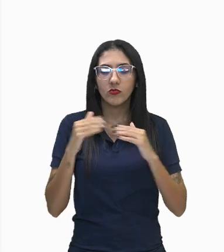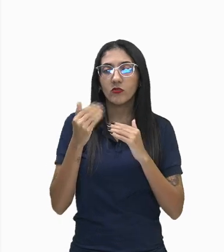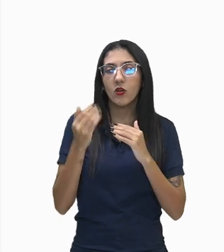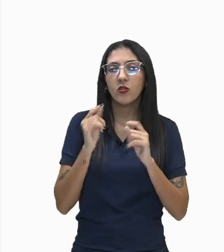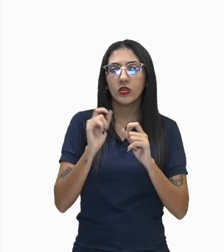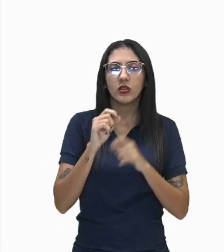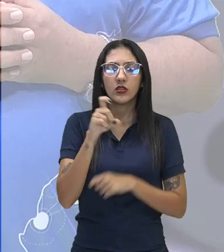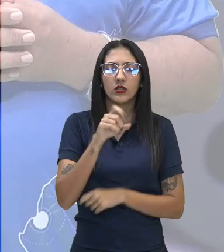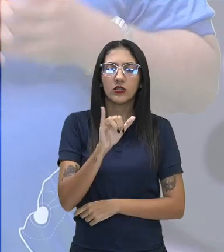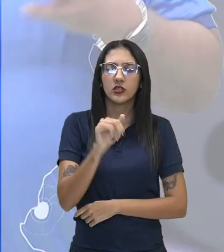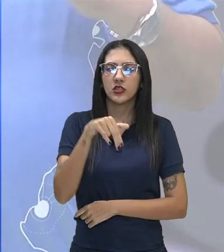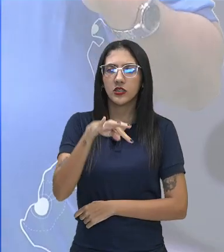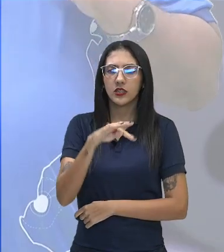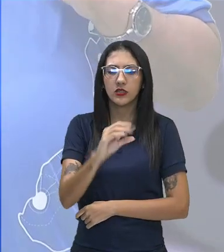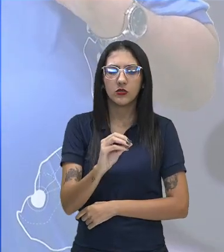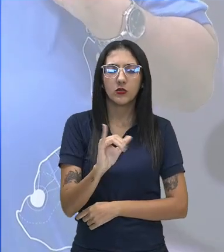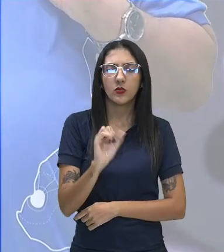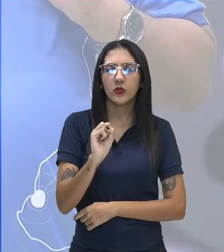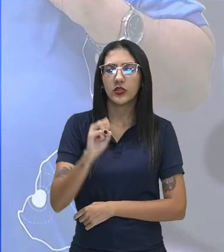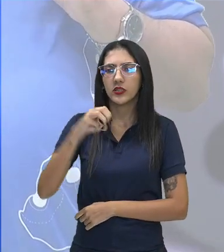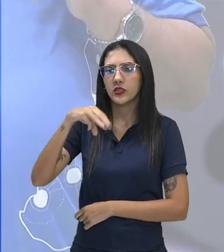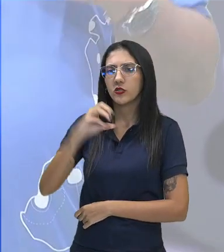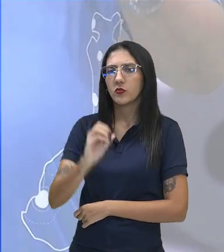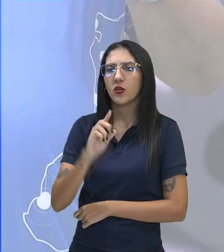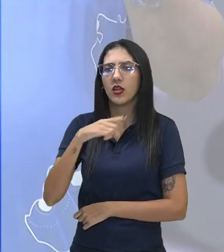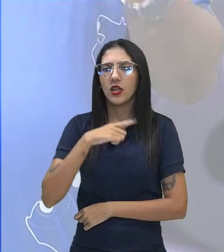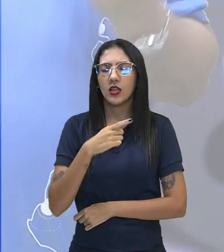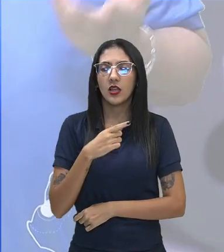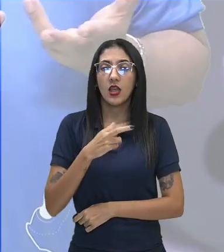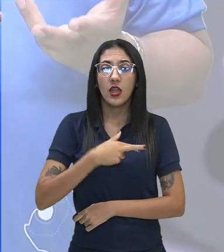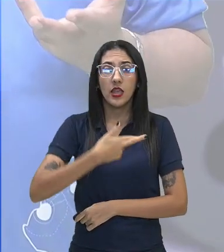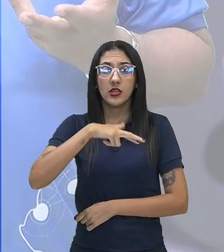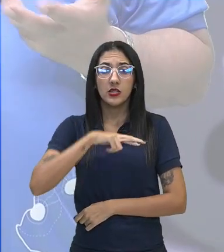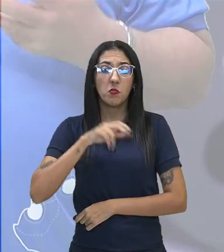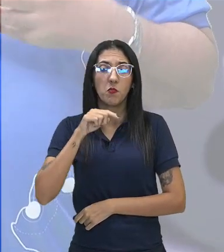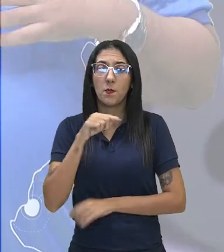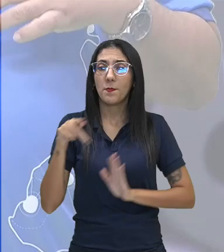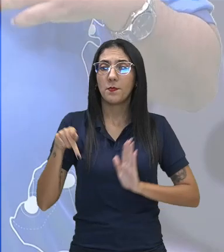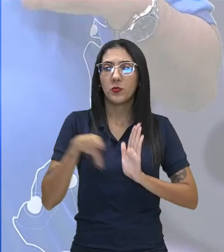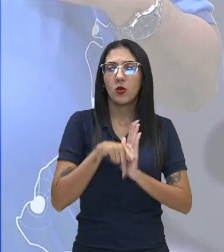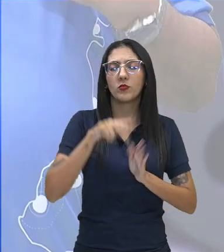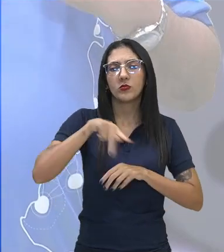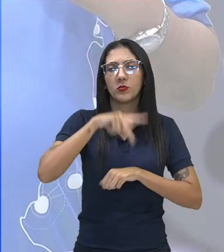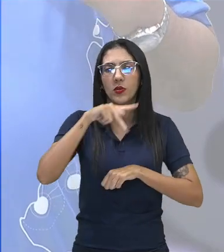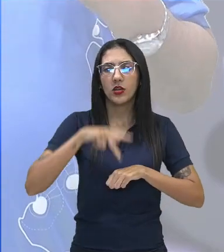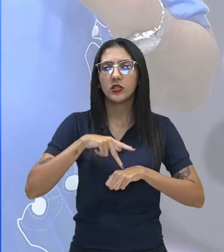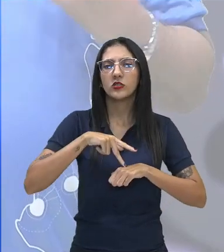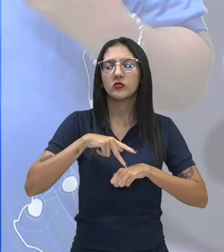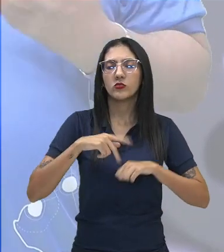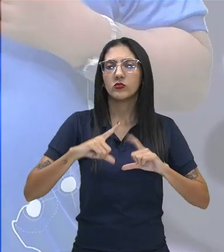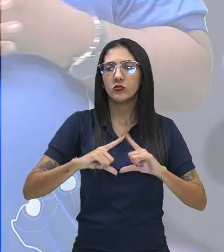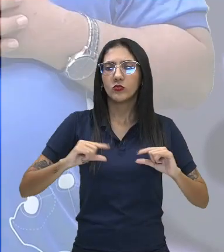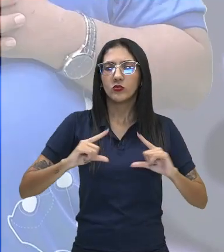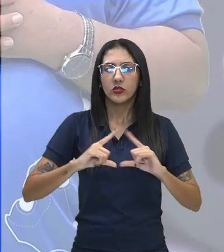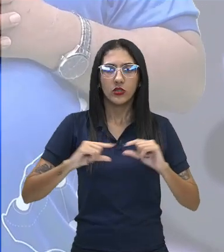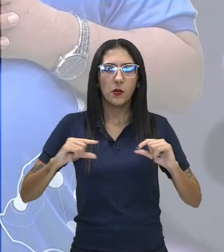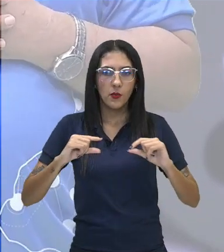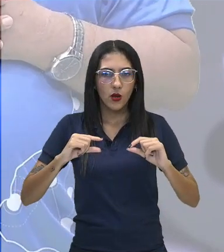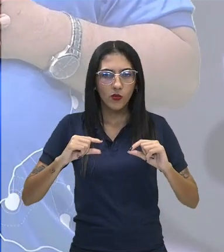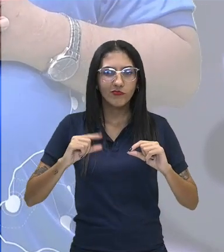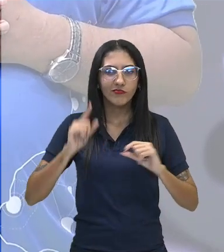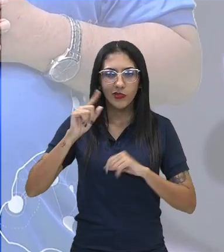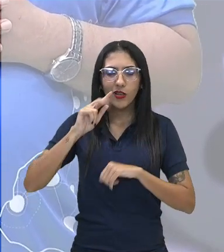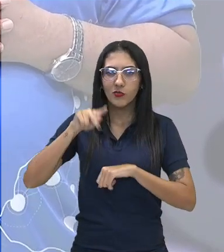símbolo do shintoísmo. O shintoísmo é a religião que nasce com a cultura japonesa, que nasce com a civilização